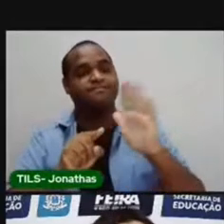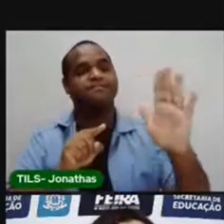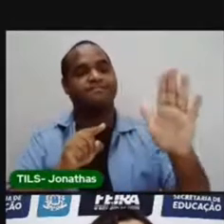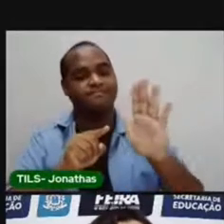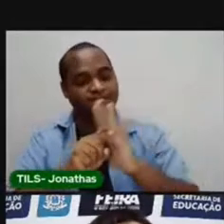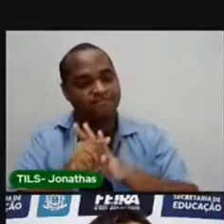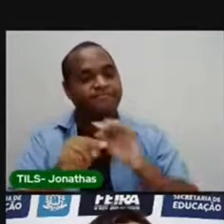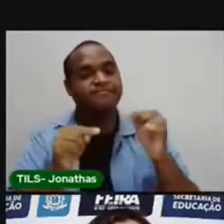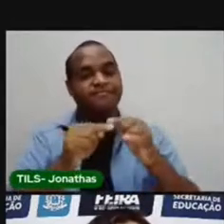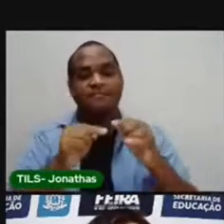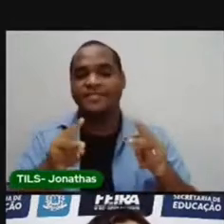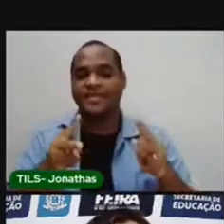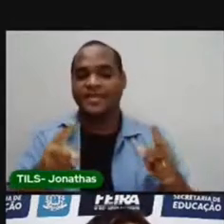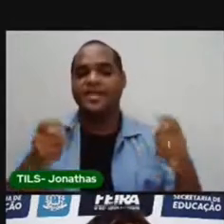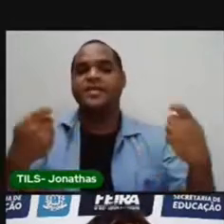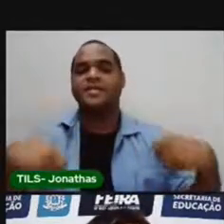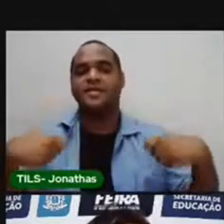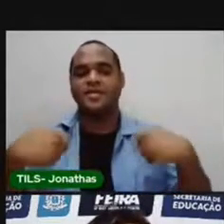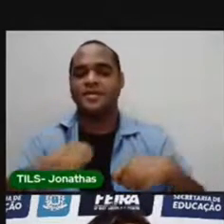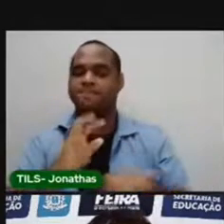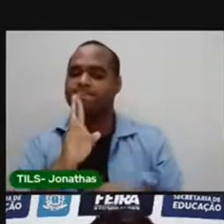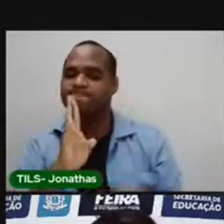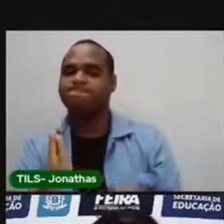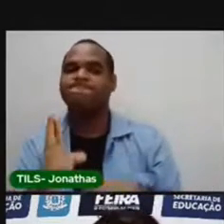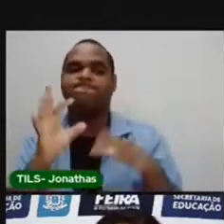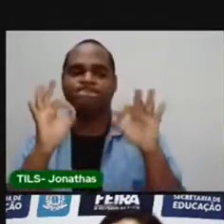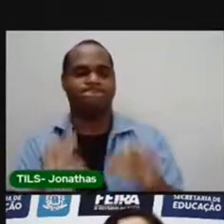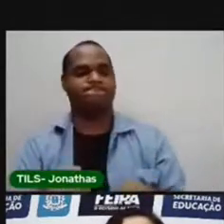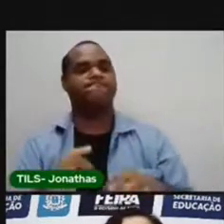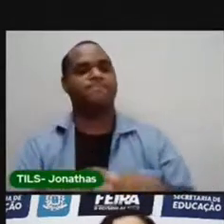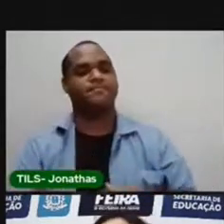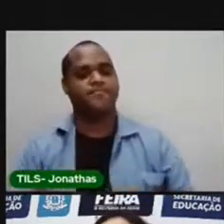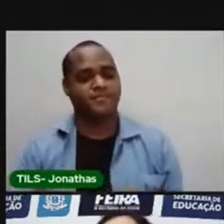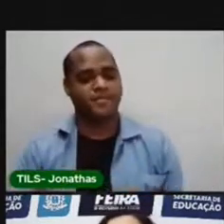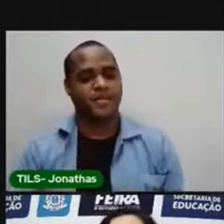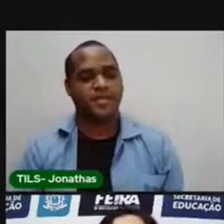e sempre precisará de uma resposta.